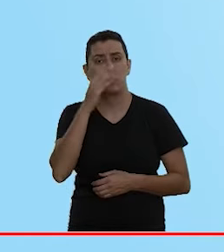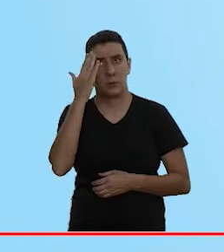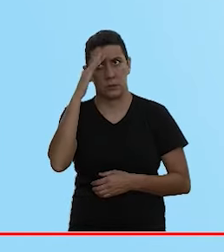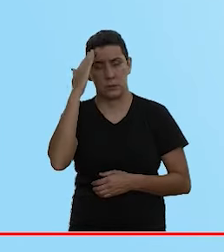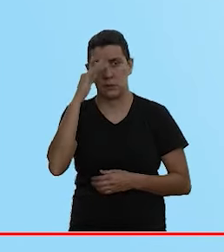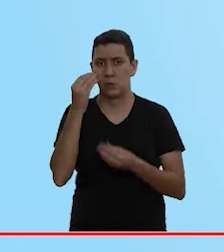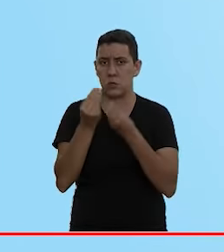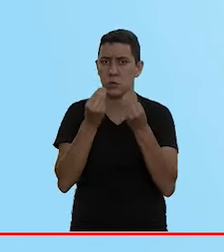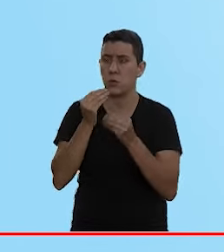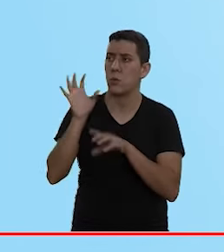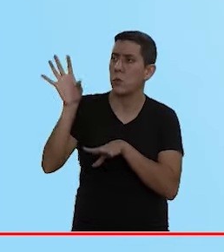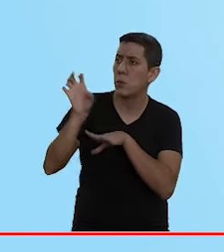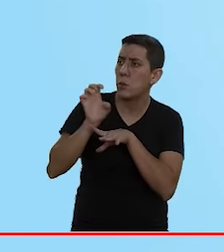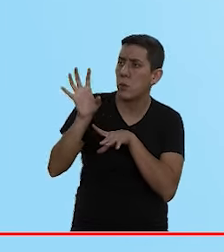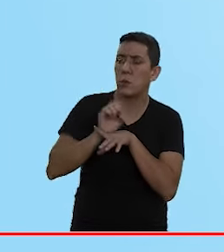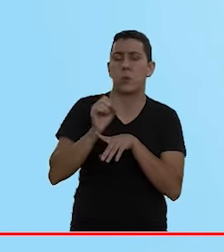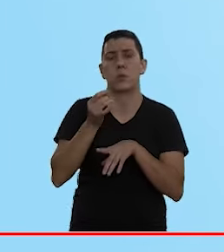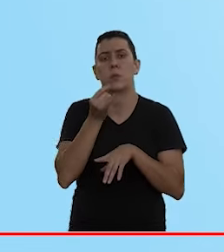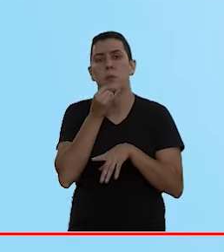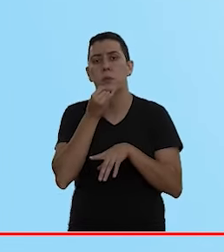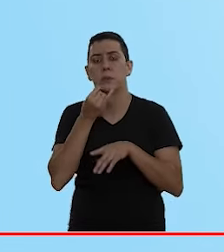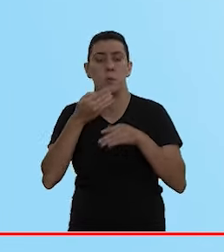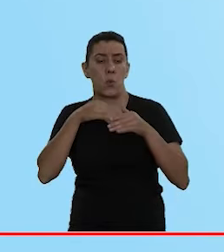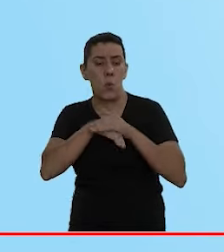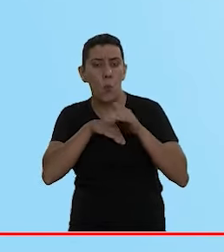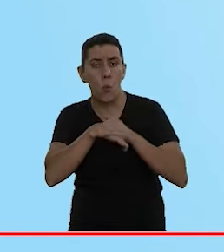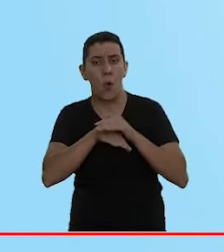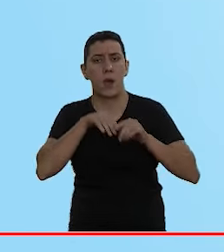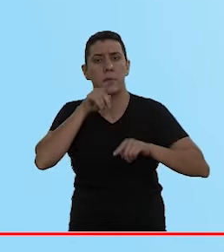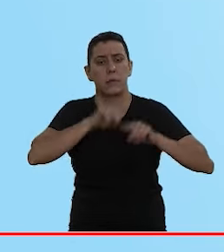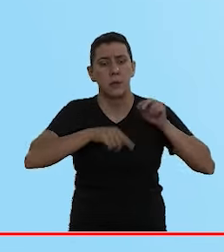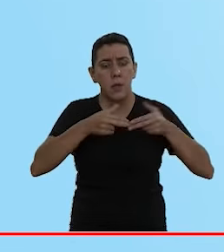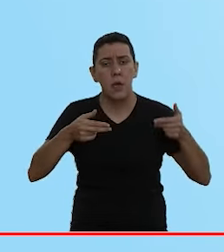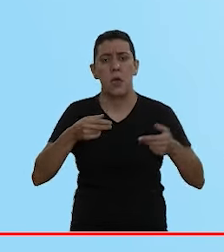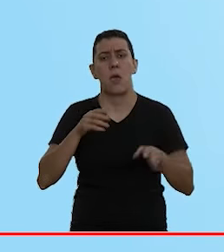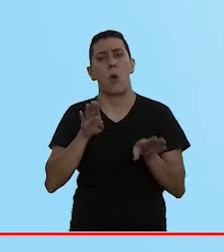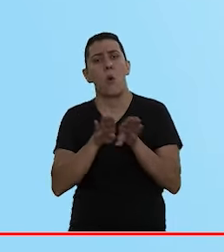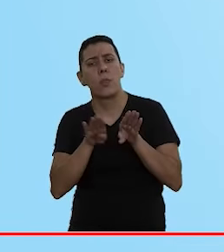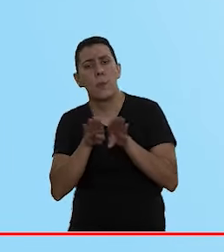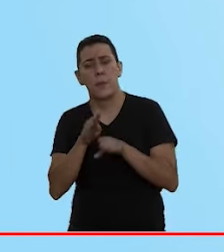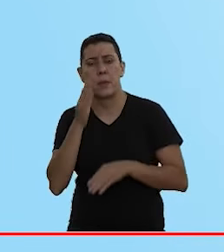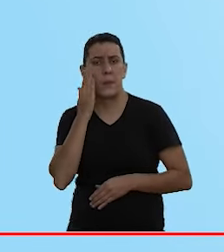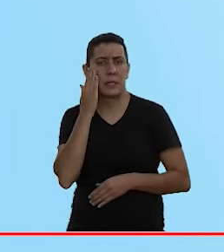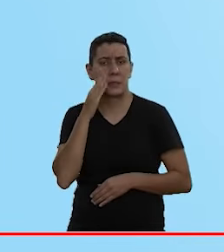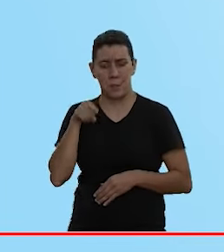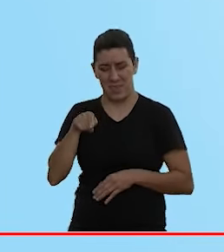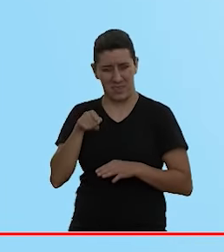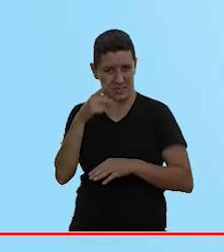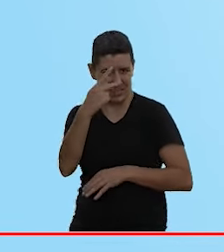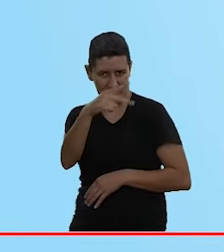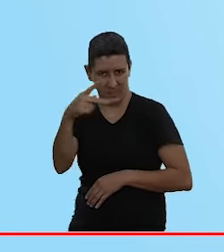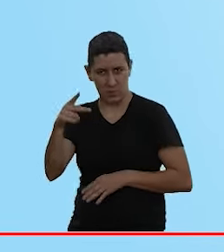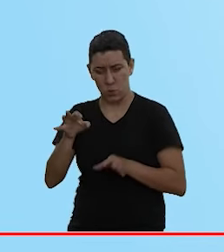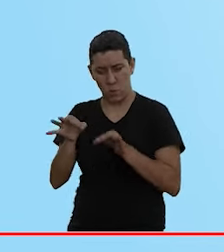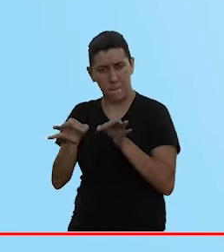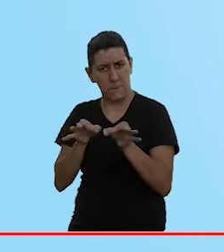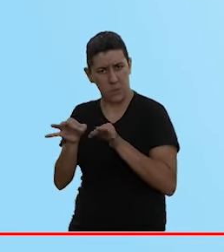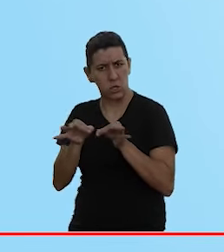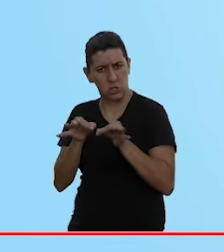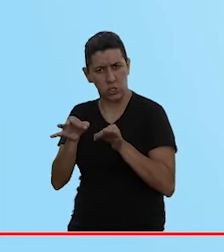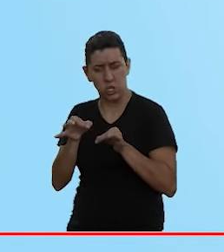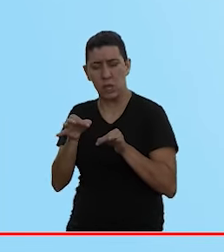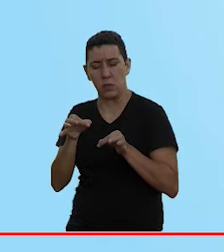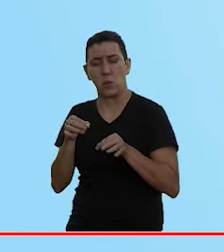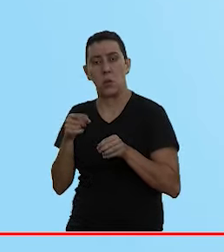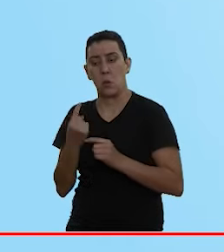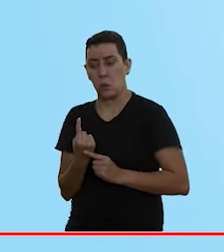também, incluindo supressão, por exemplo, de componentes harmônicas, para fazer com que as plantas solares se integrem na melhor